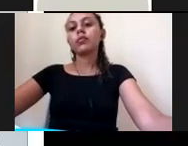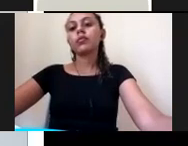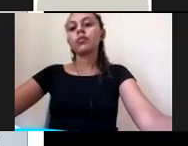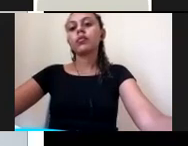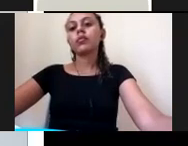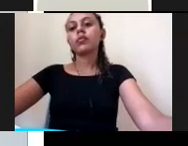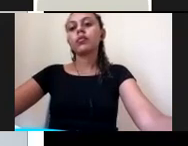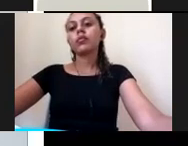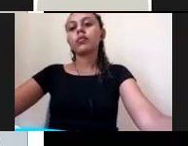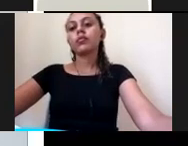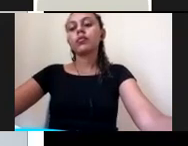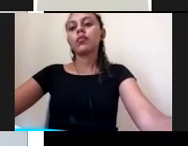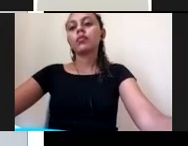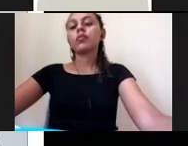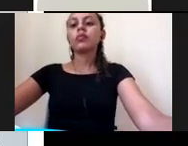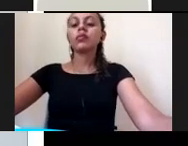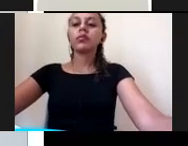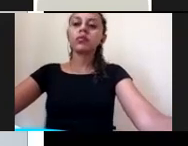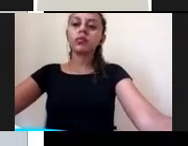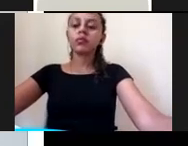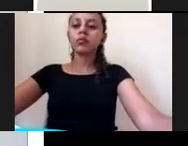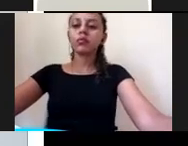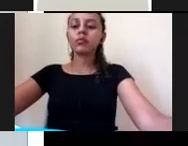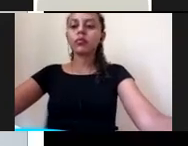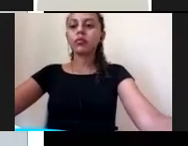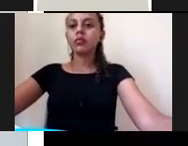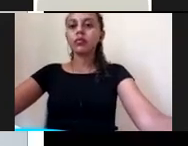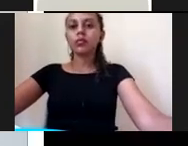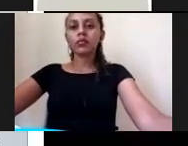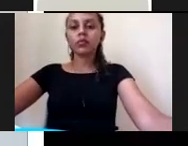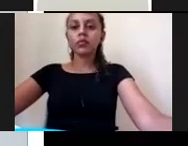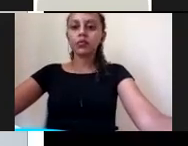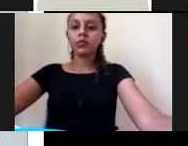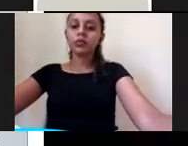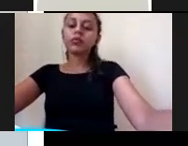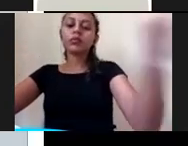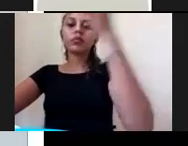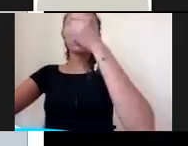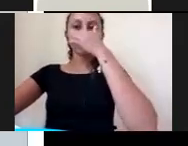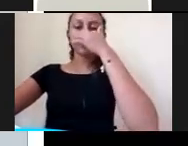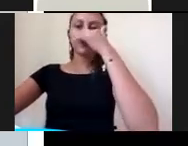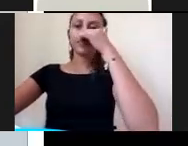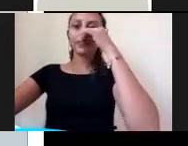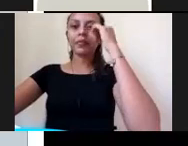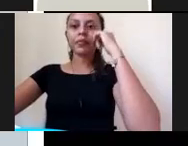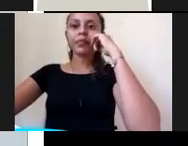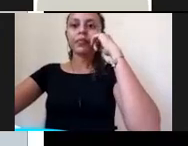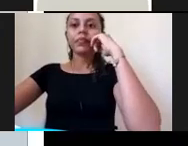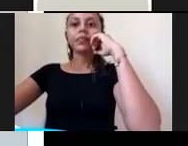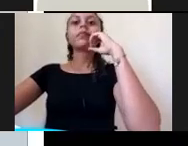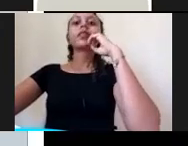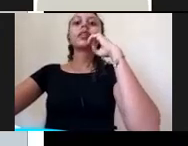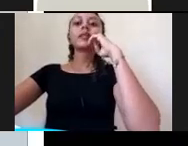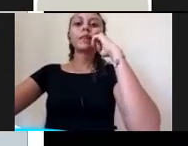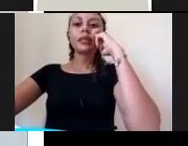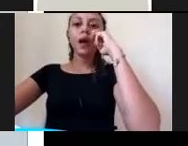membros inferiores. Sempre é assim. Isso cai em prova. E aí o exame físico, nunca